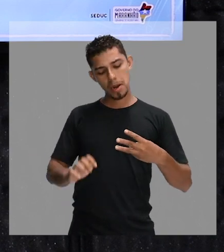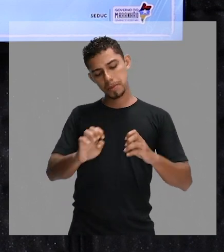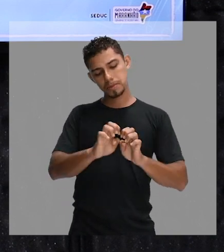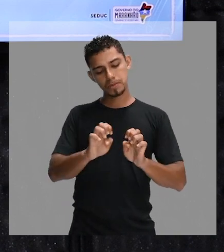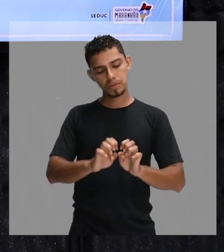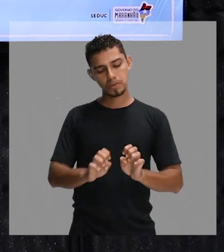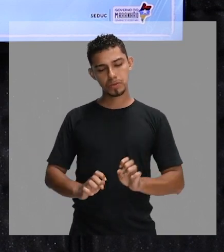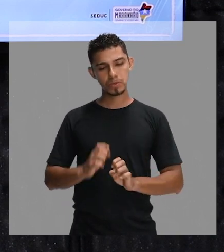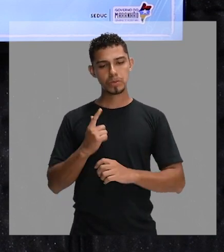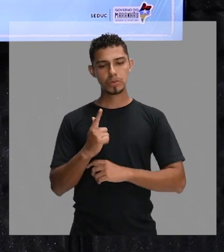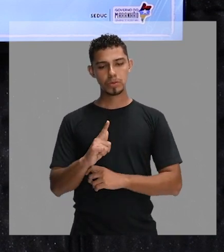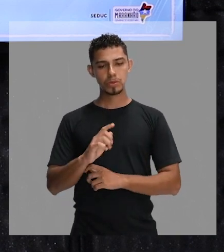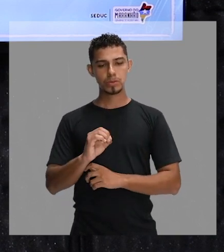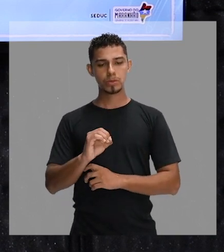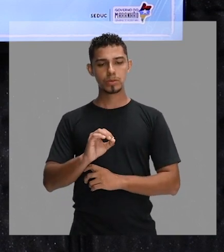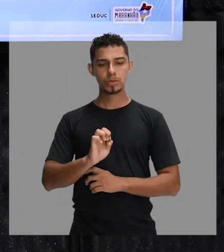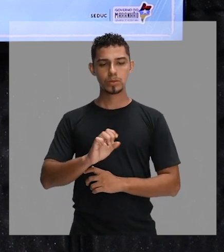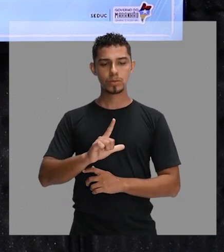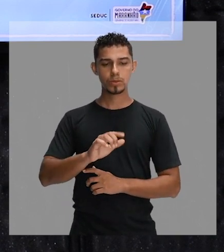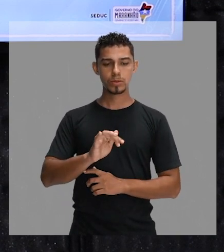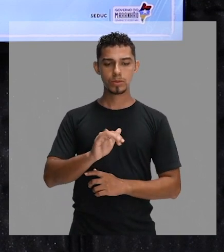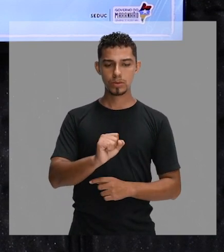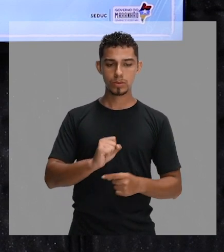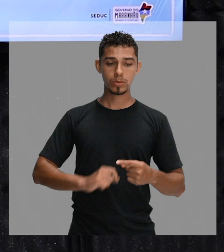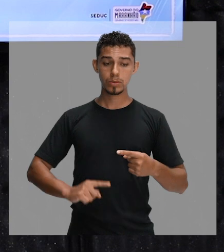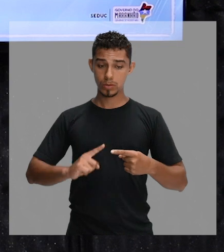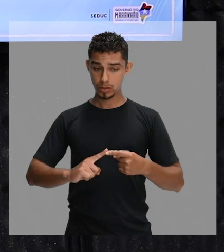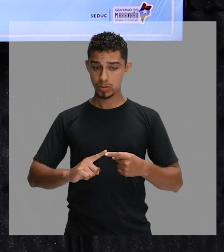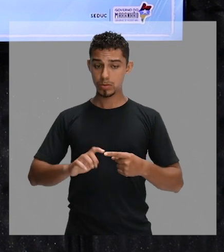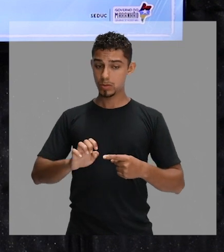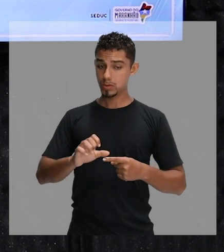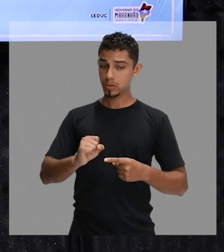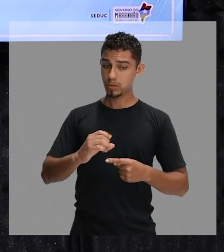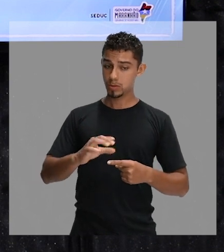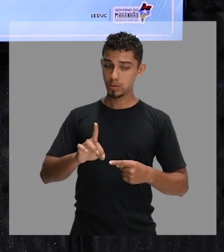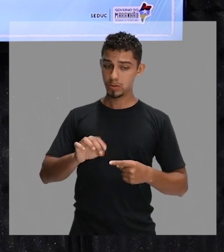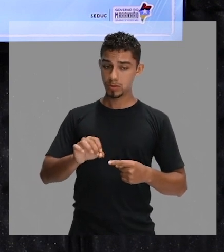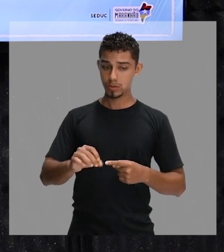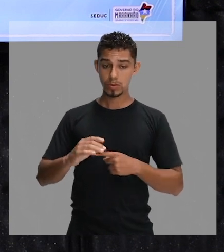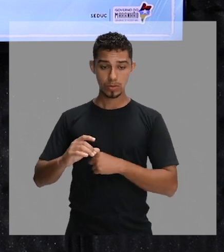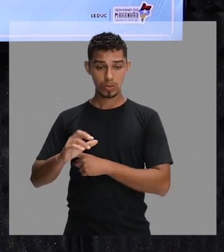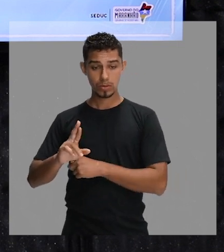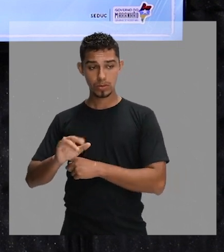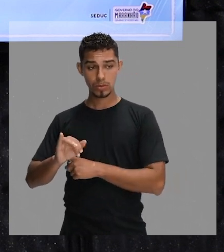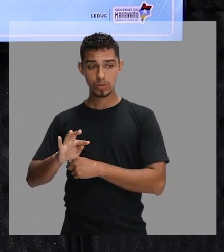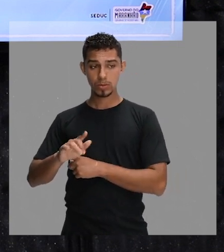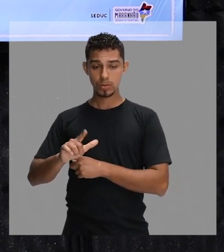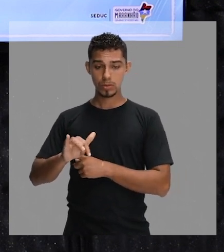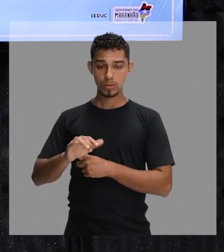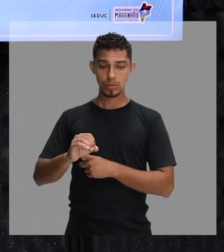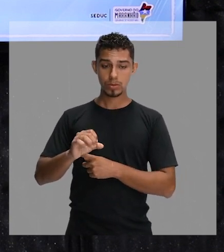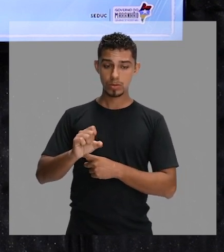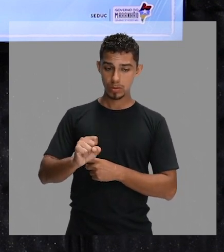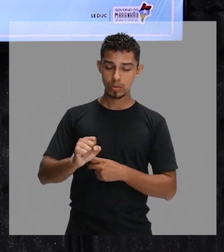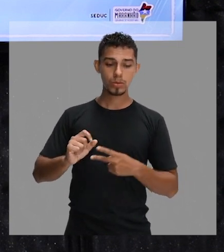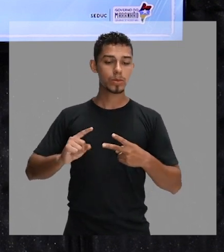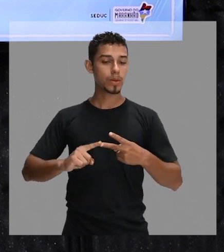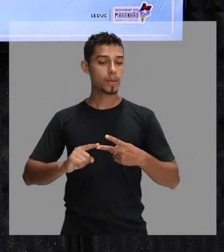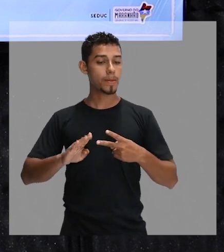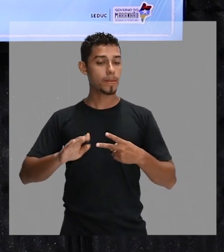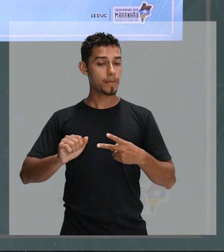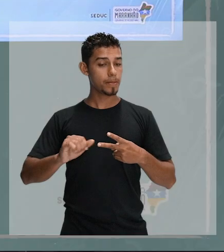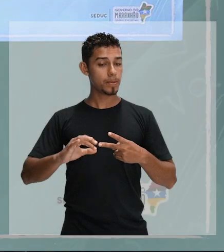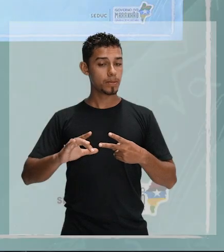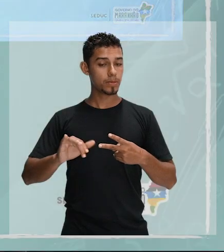estruturas geológicas: os escudos cristalinos, as bacias sedimentares e os dobramentos modernos. Os escudos